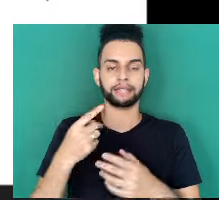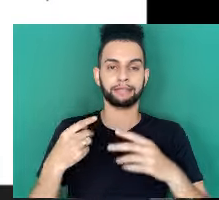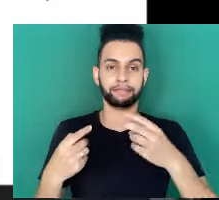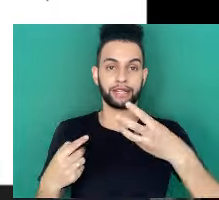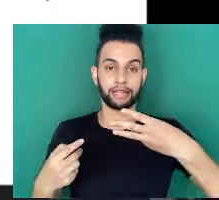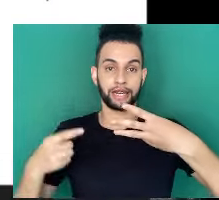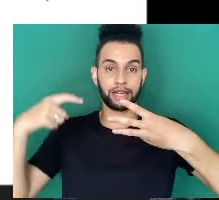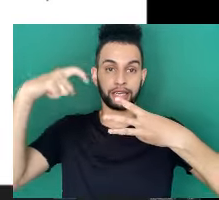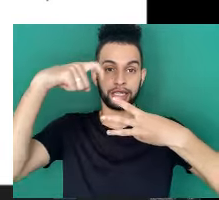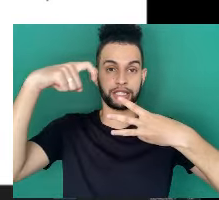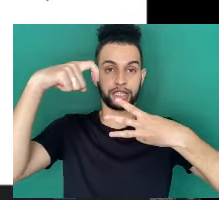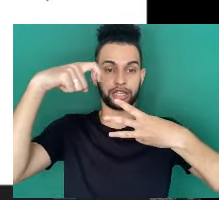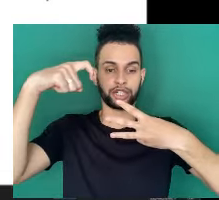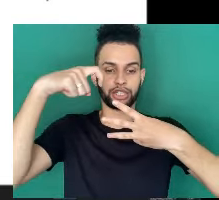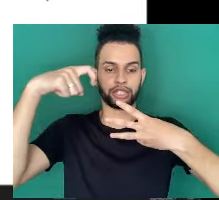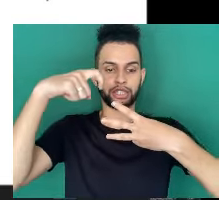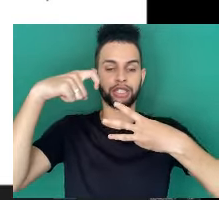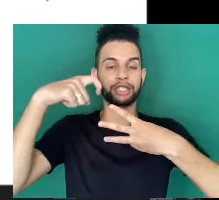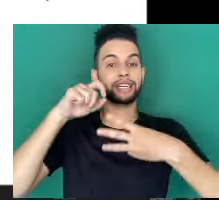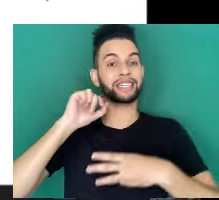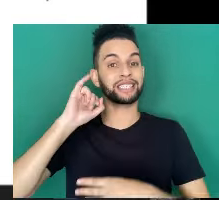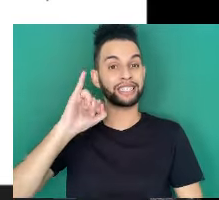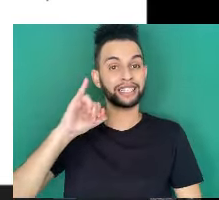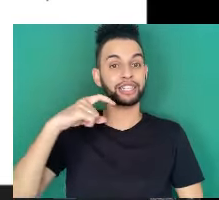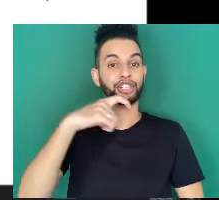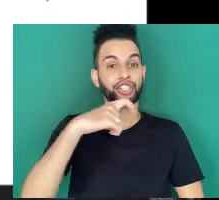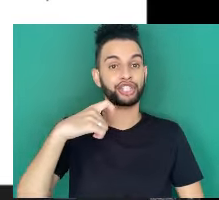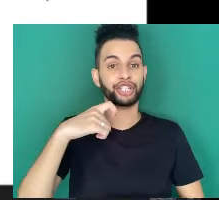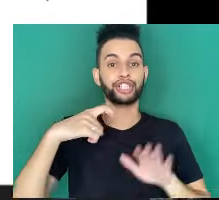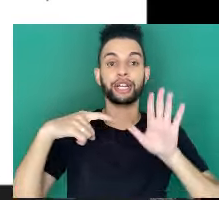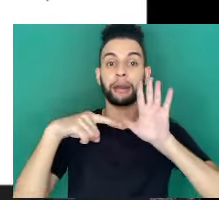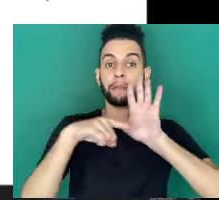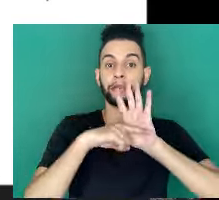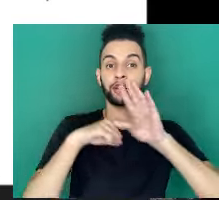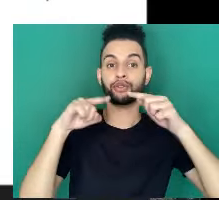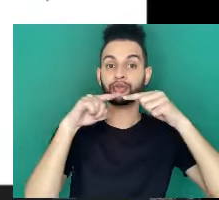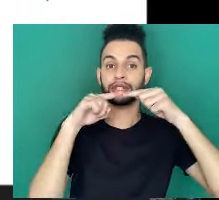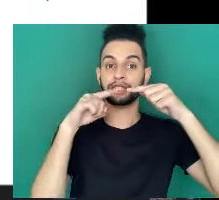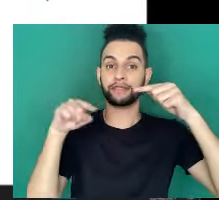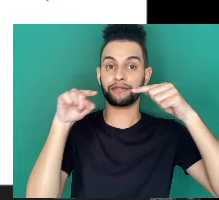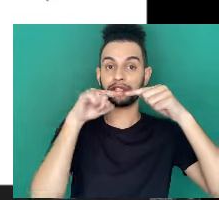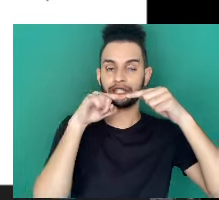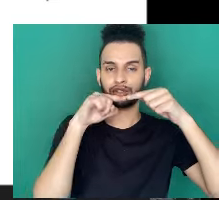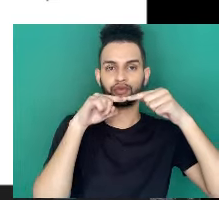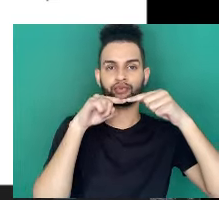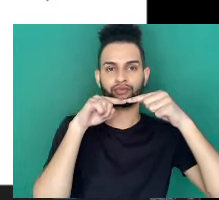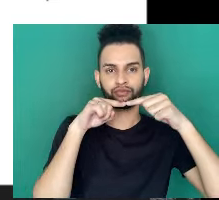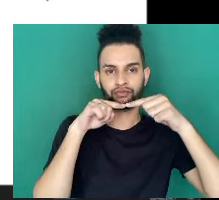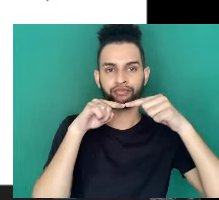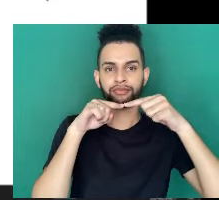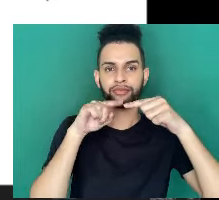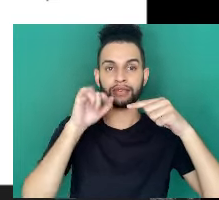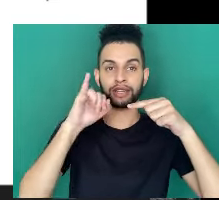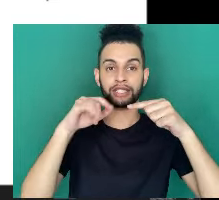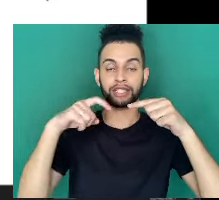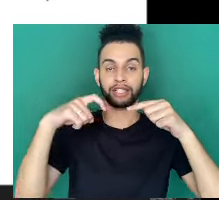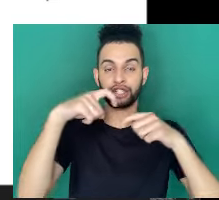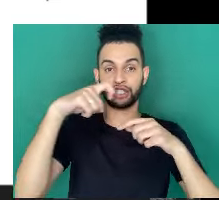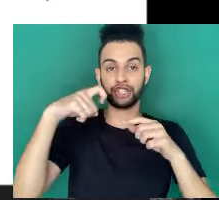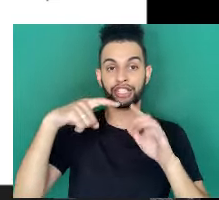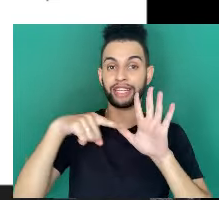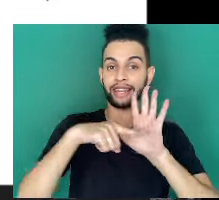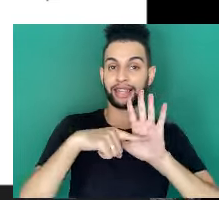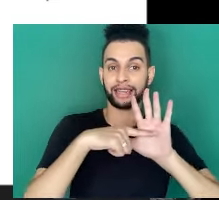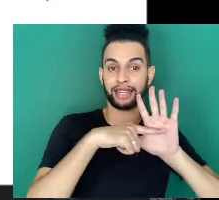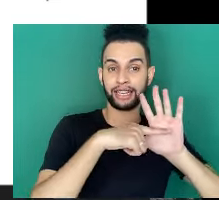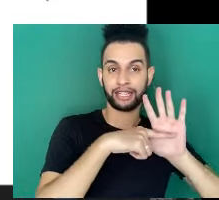3 elevado a x quando x diminuir cada vez mais. porque aqui x tende a menos infinito. Então você